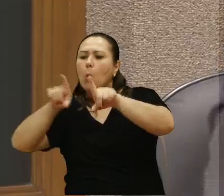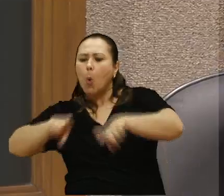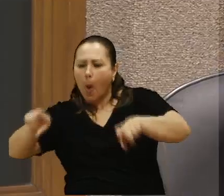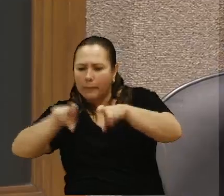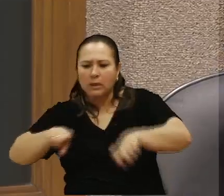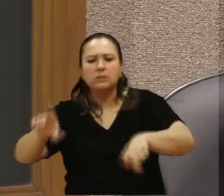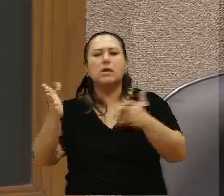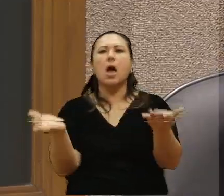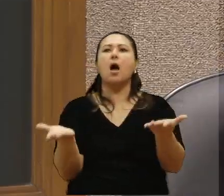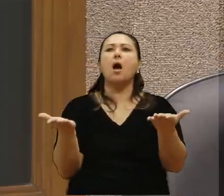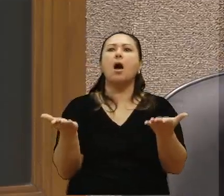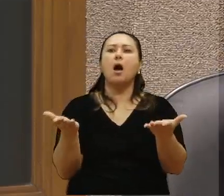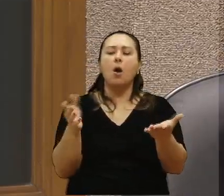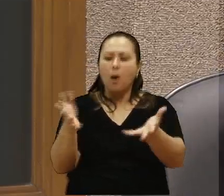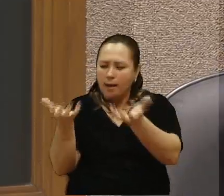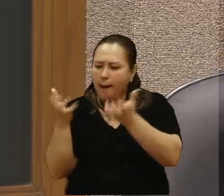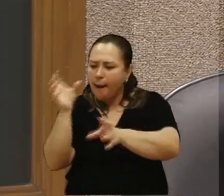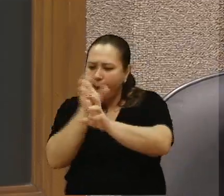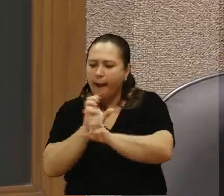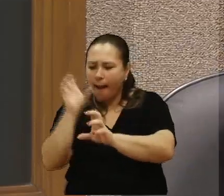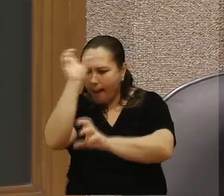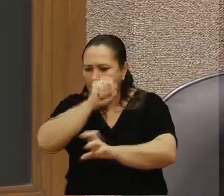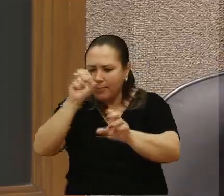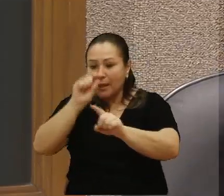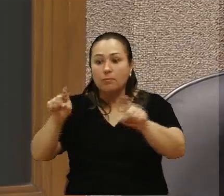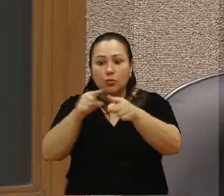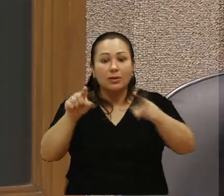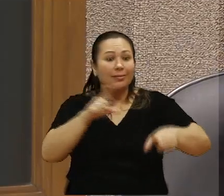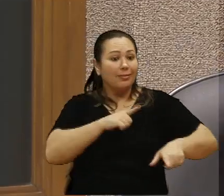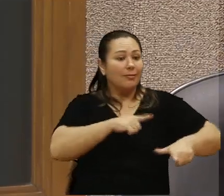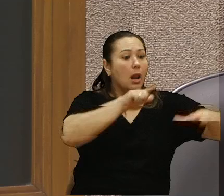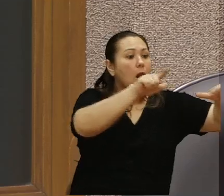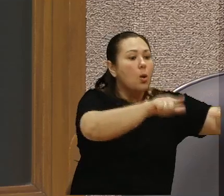computação? Quer aprender música? Tem salas.